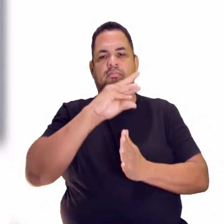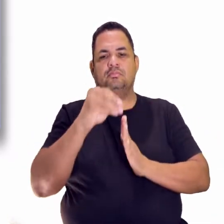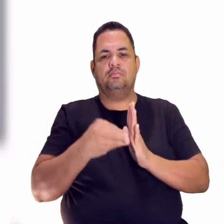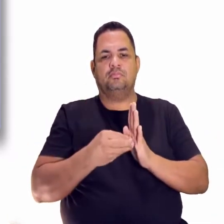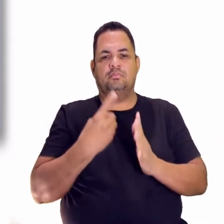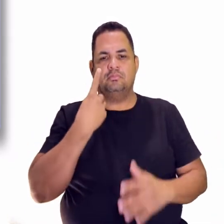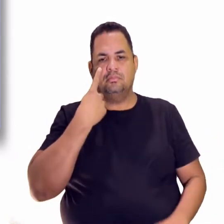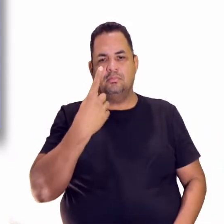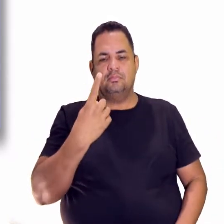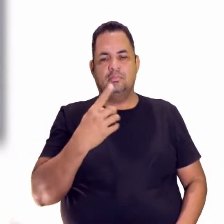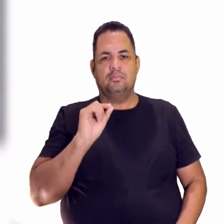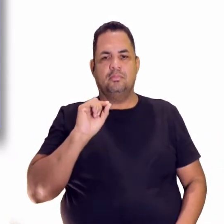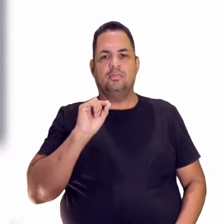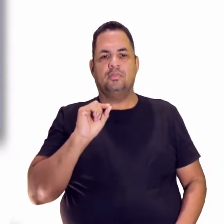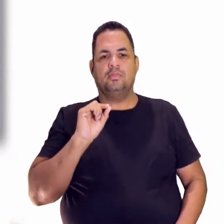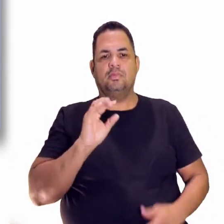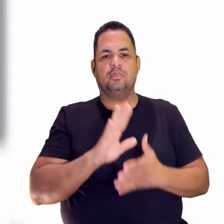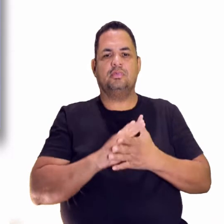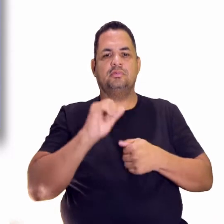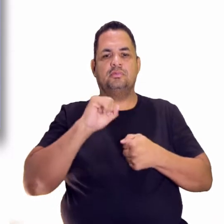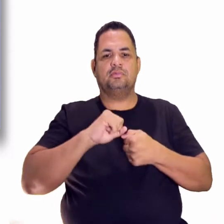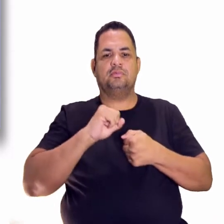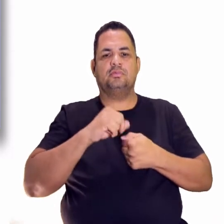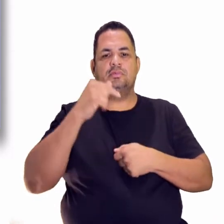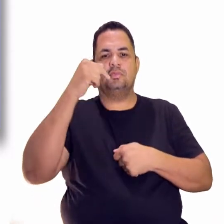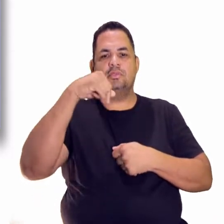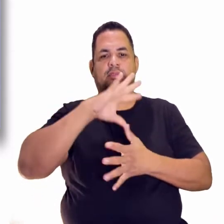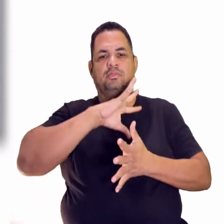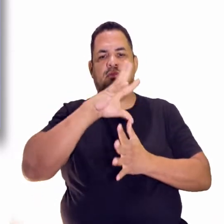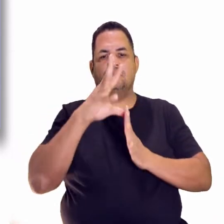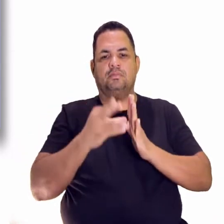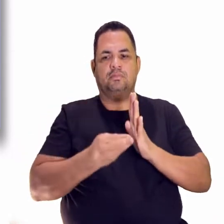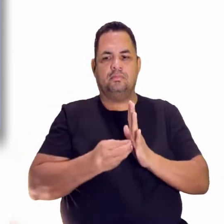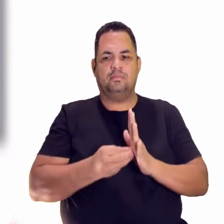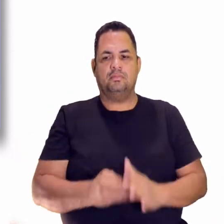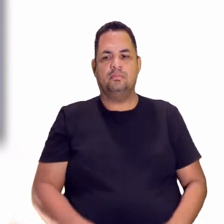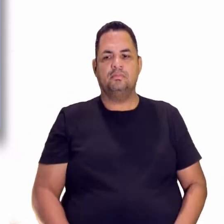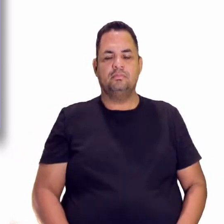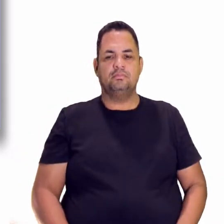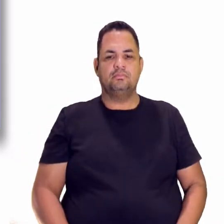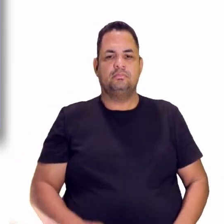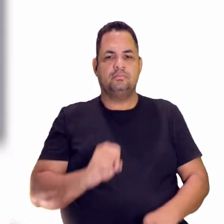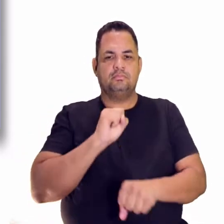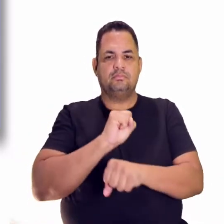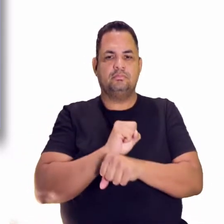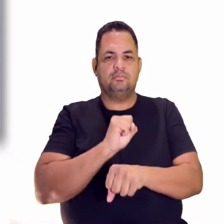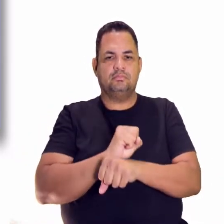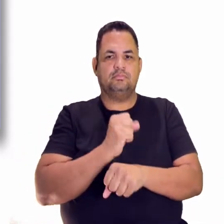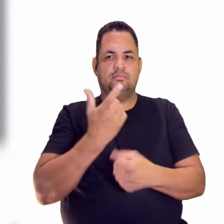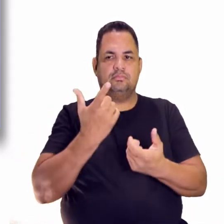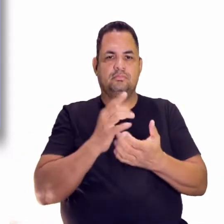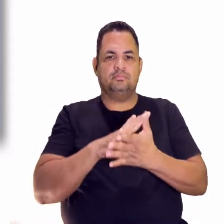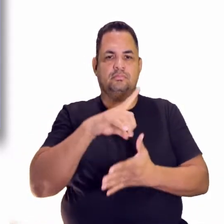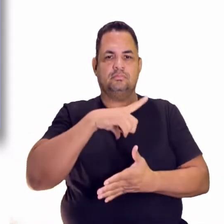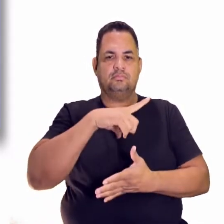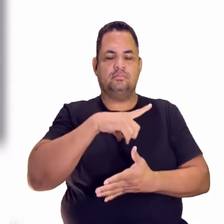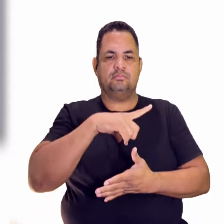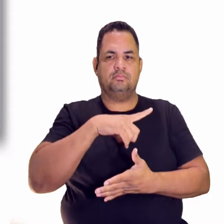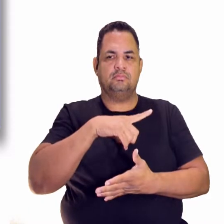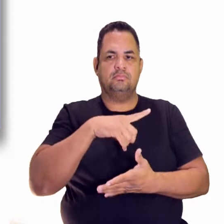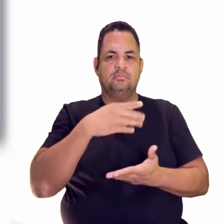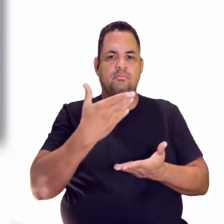ver o que está sendo produzido. Então vamos esperar que vocês tenham